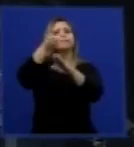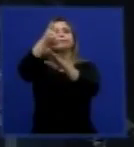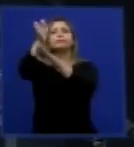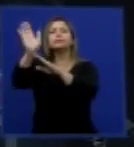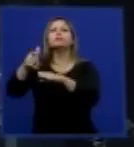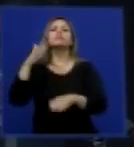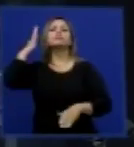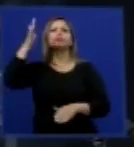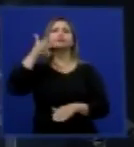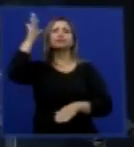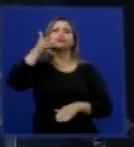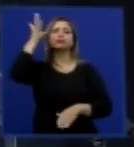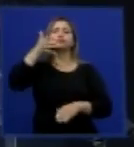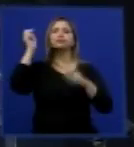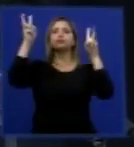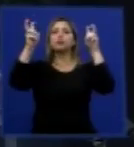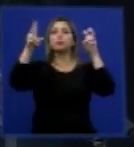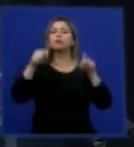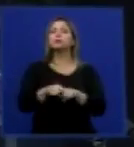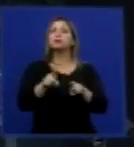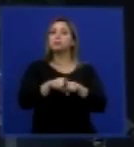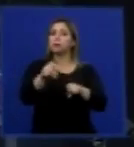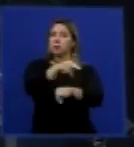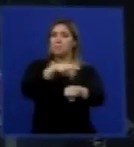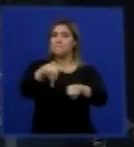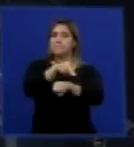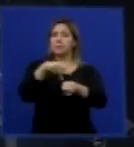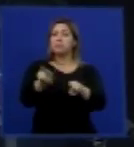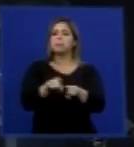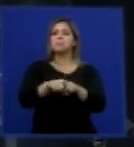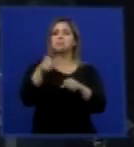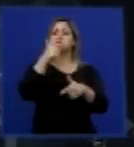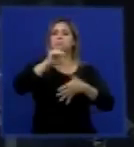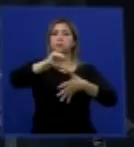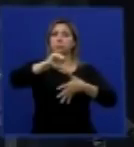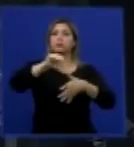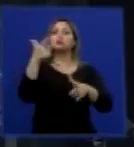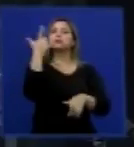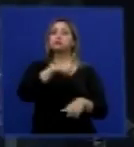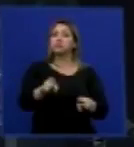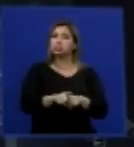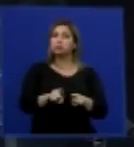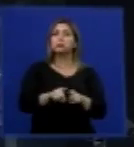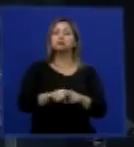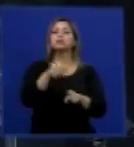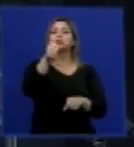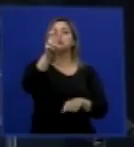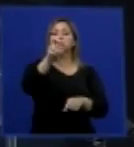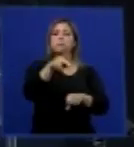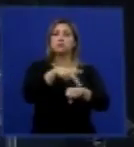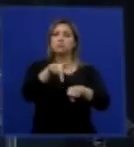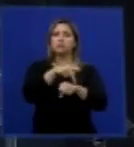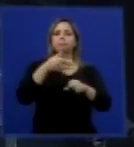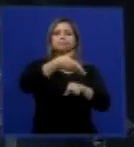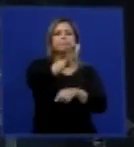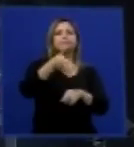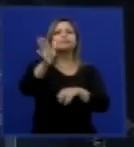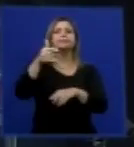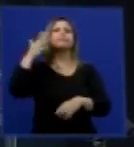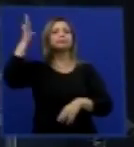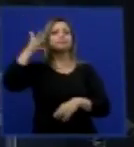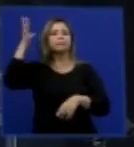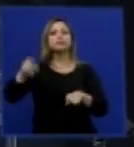consultorias em diversos países da América Latina mais de 15 países bom